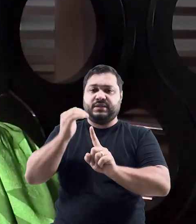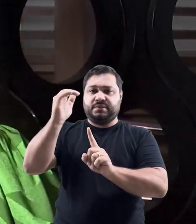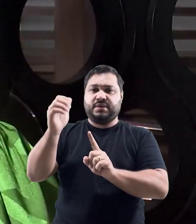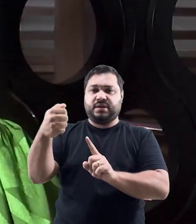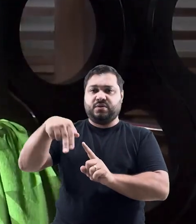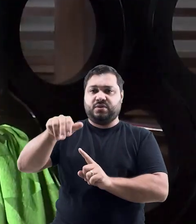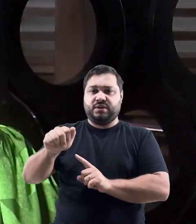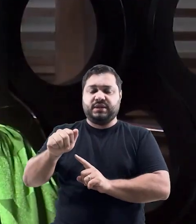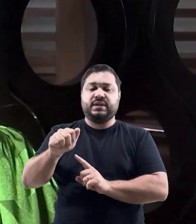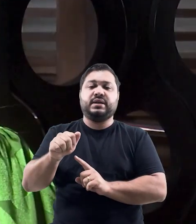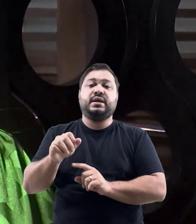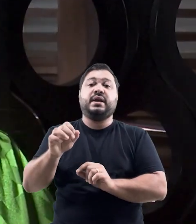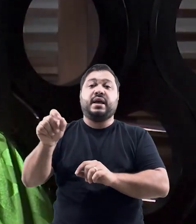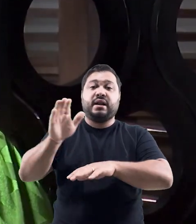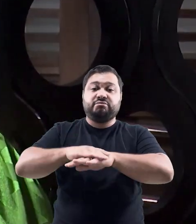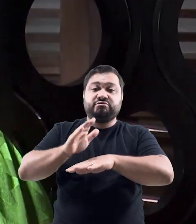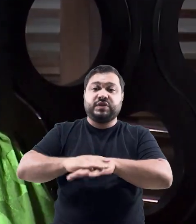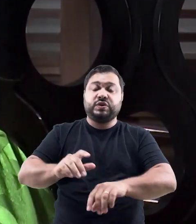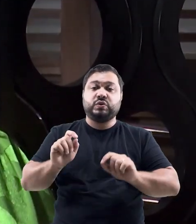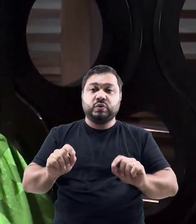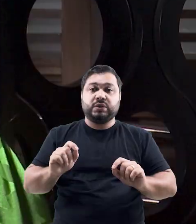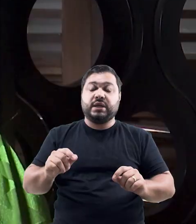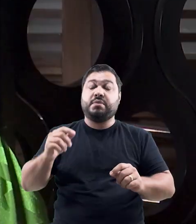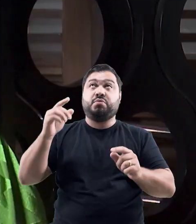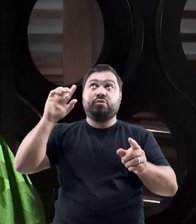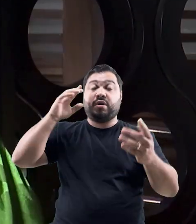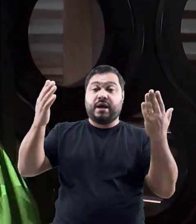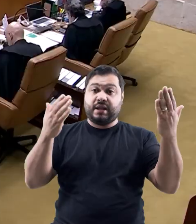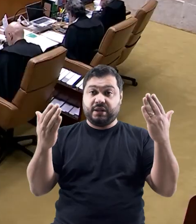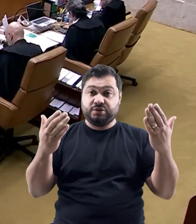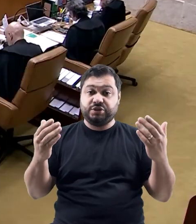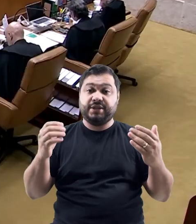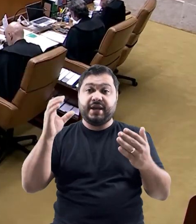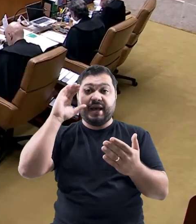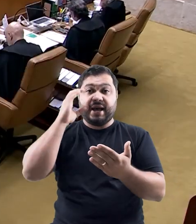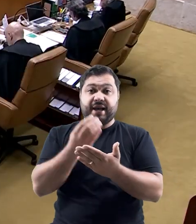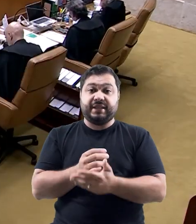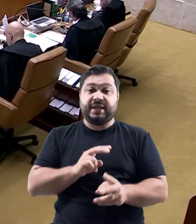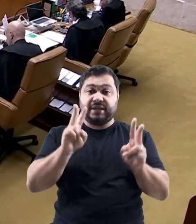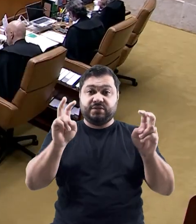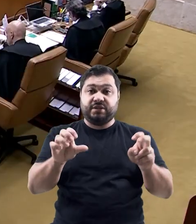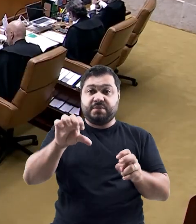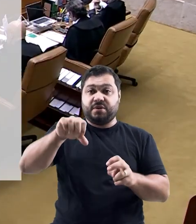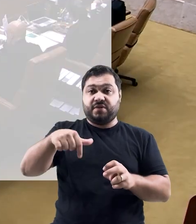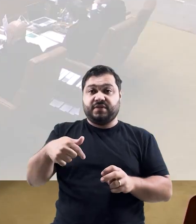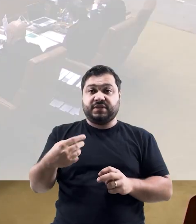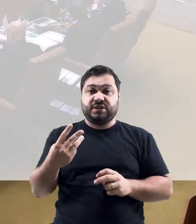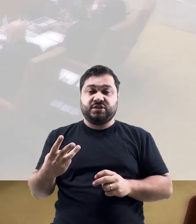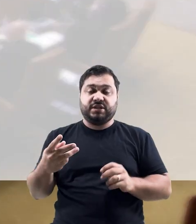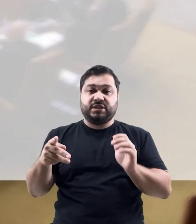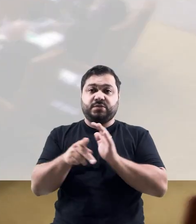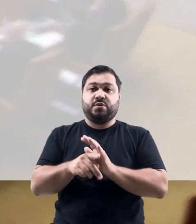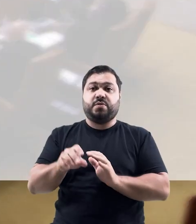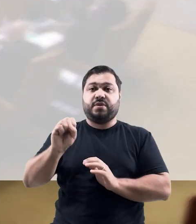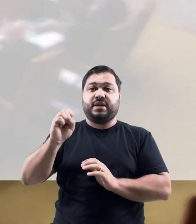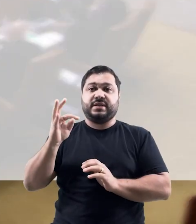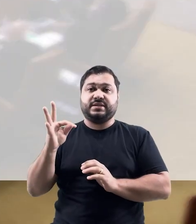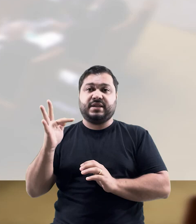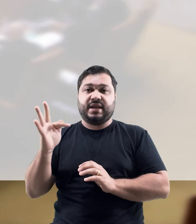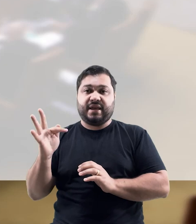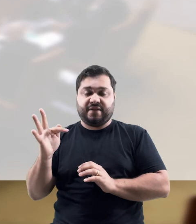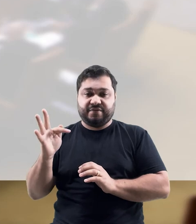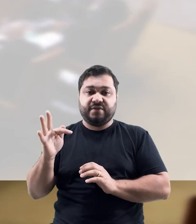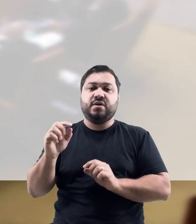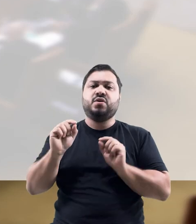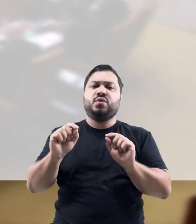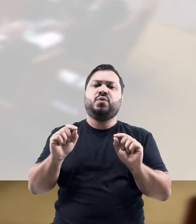Ana Carolina Roman, aplicou ao caso, por analogia, a tese do tema 973 do Supremo Tribunal